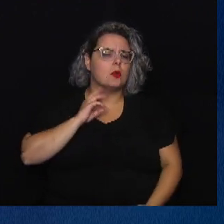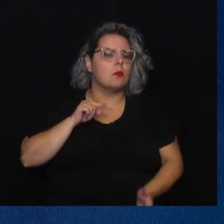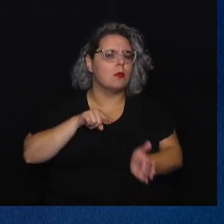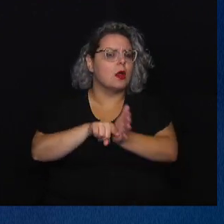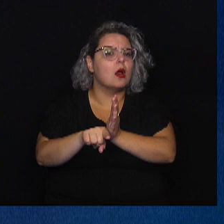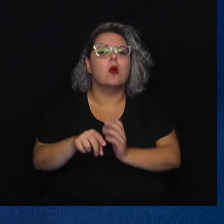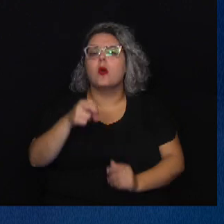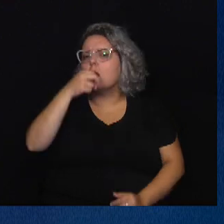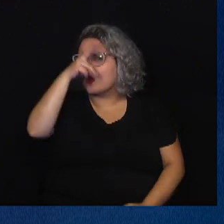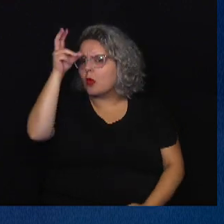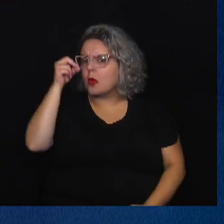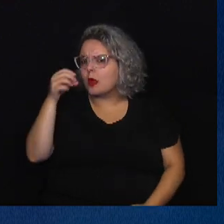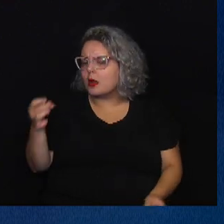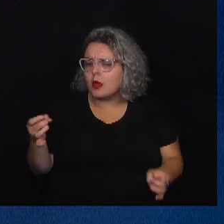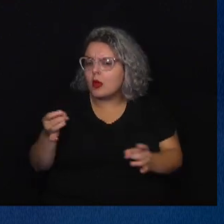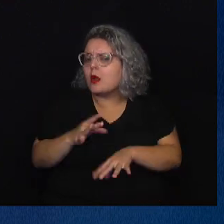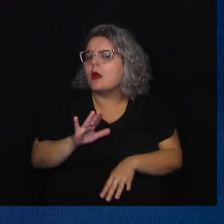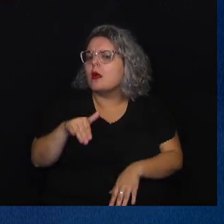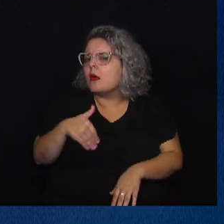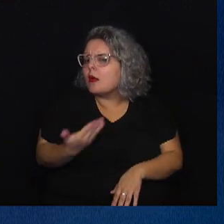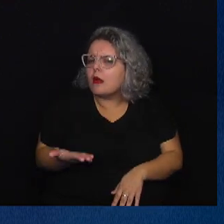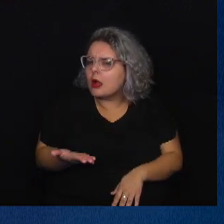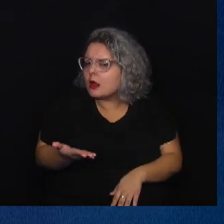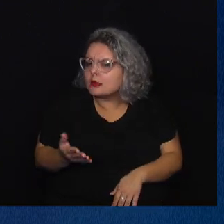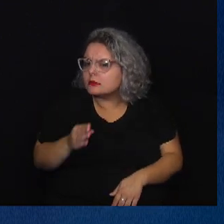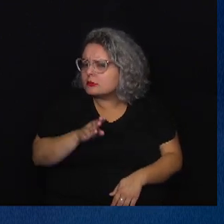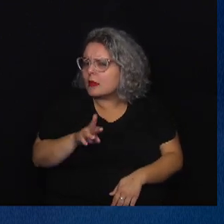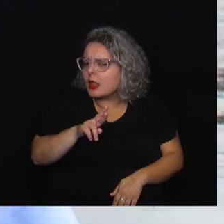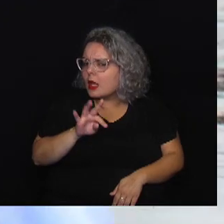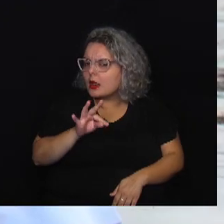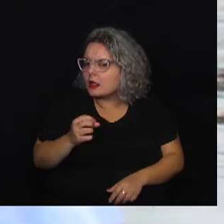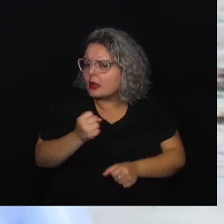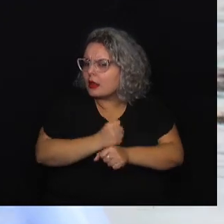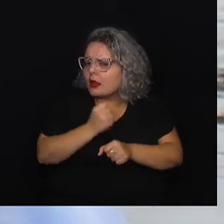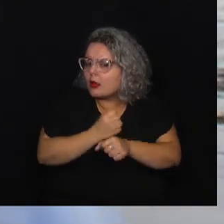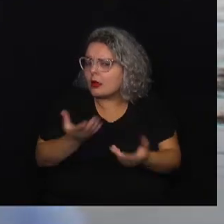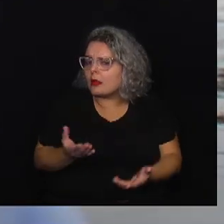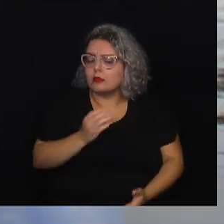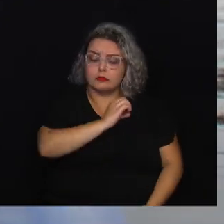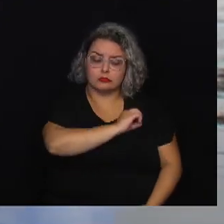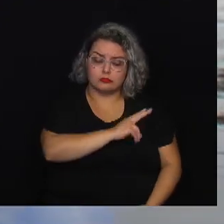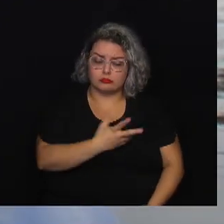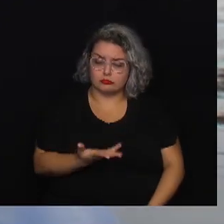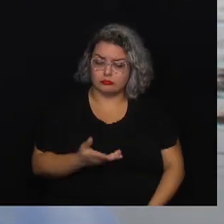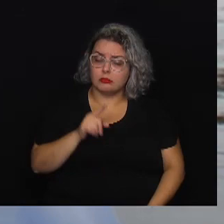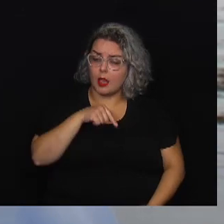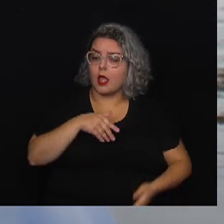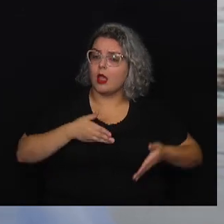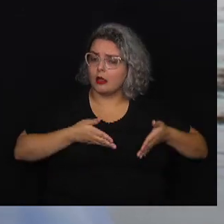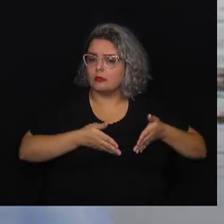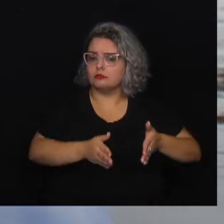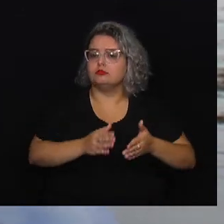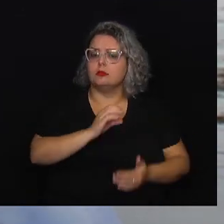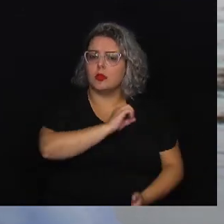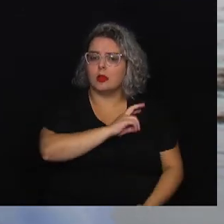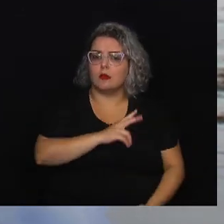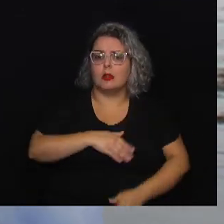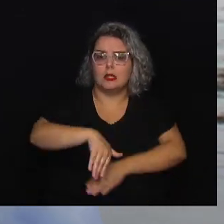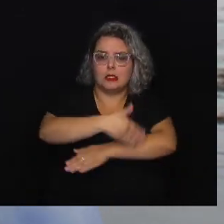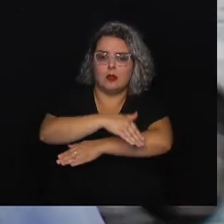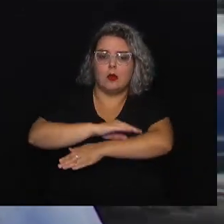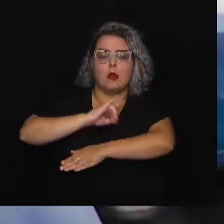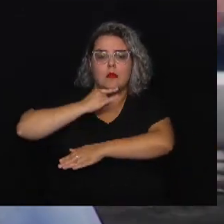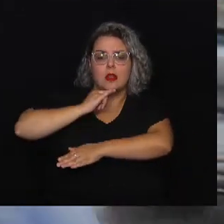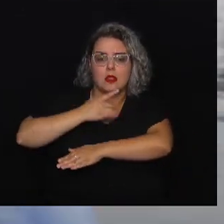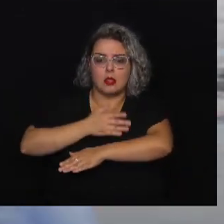sobre o término das obras do BRT no distrito do Ouro Verde. Esse é o trecho do BRT que vai da Rua Piracicaba